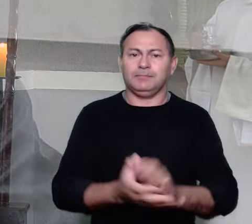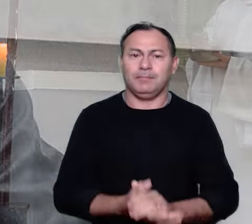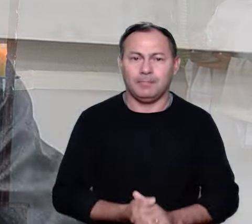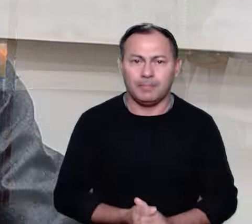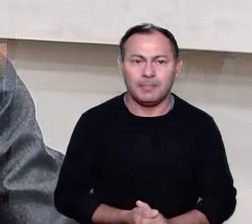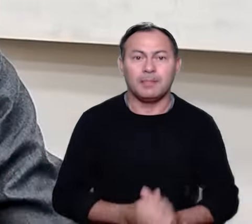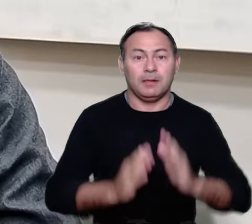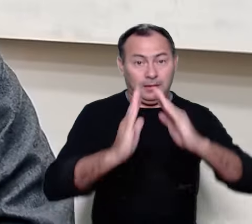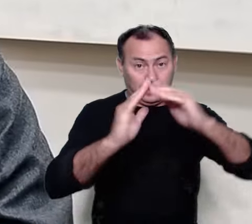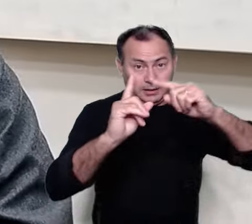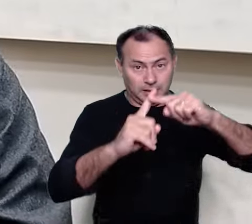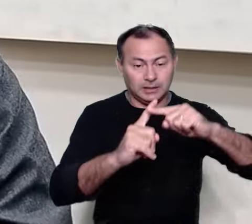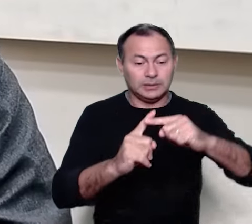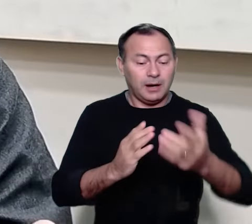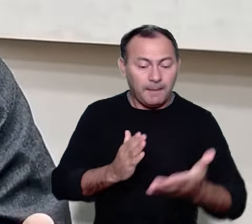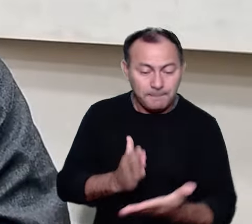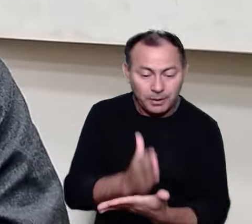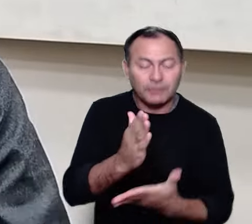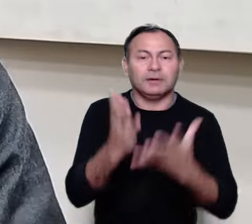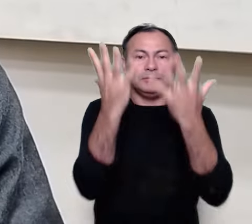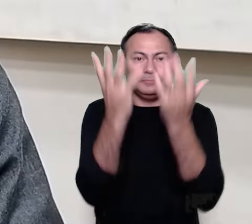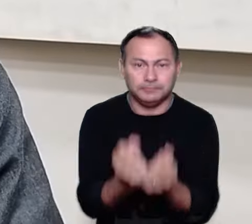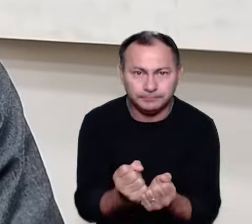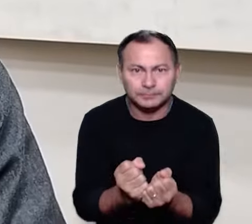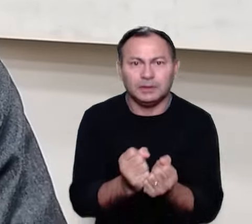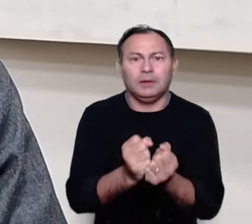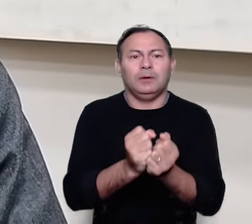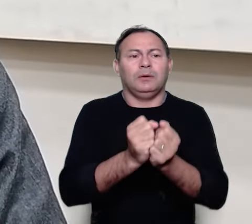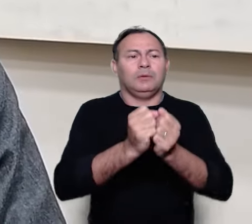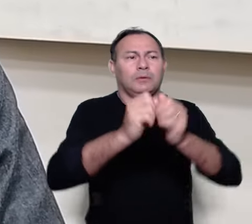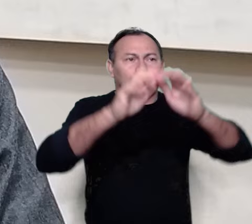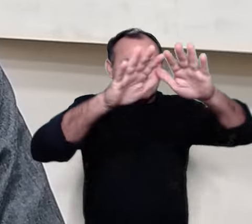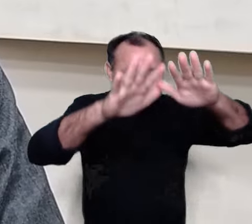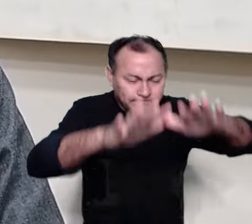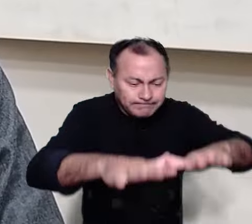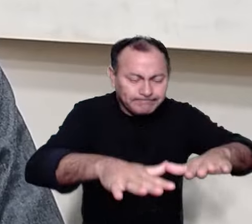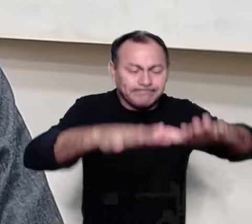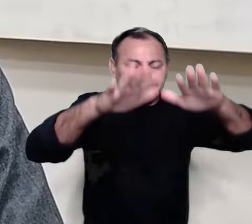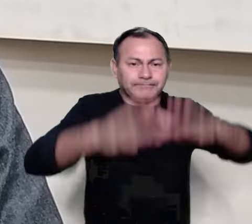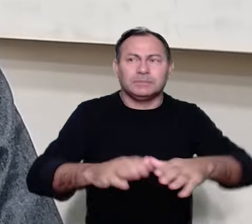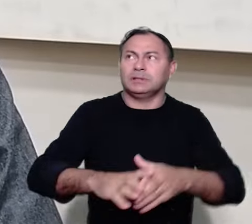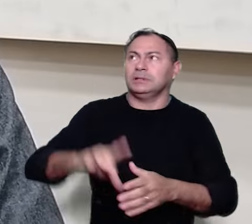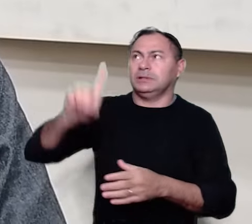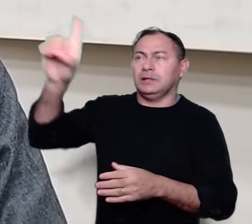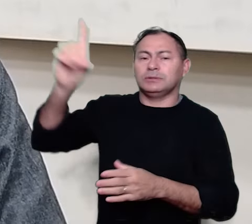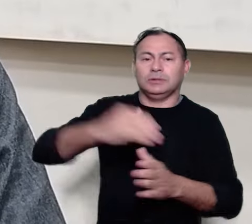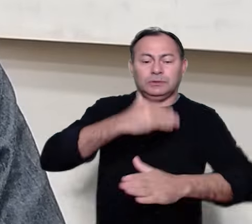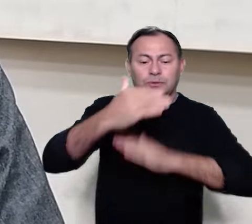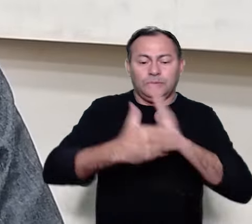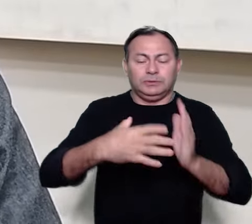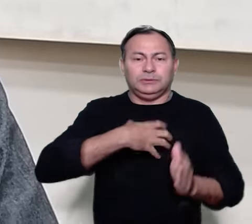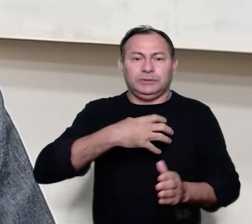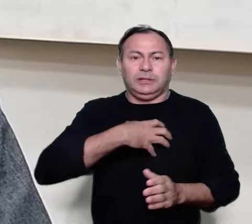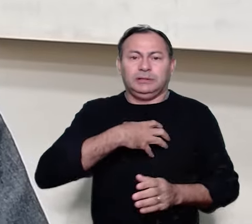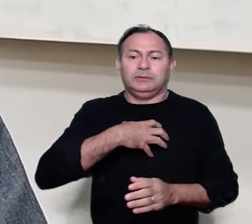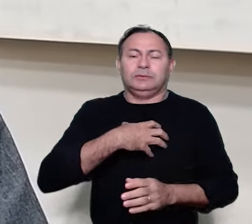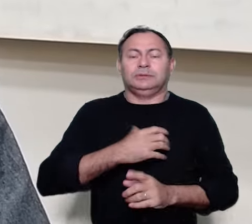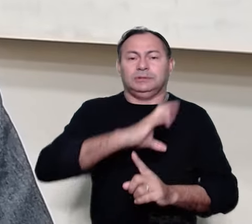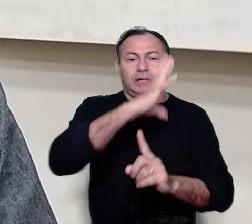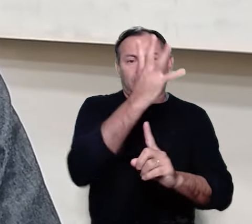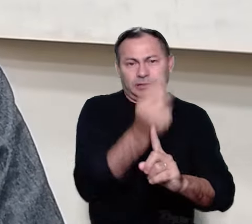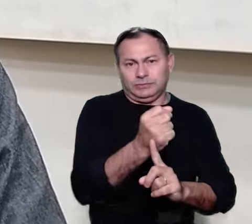A Igreja aprova e aceita no culto divino todas as verdadeiras formas de arte.